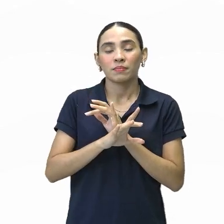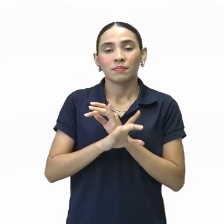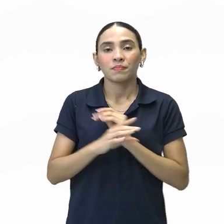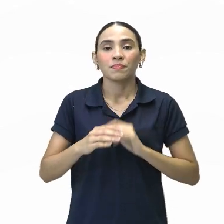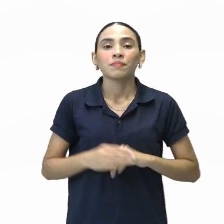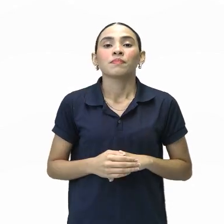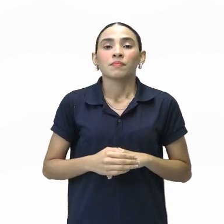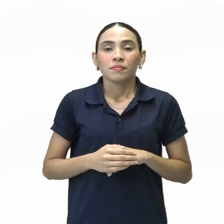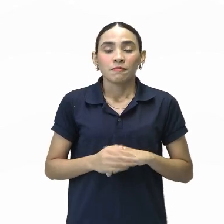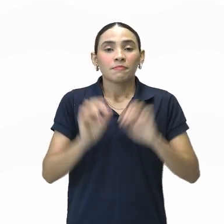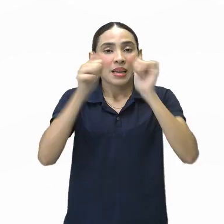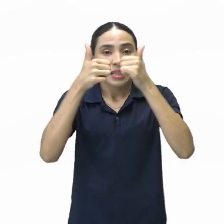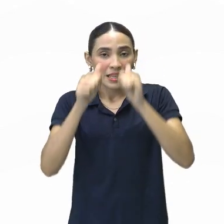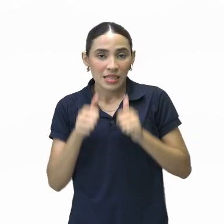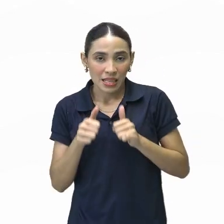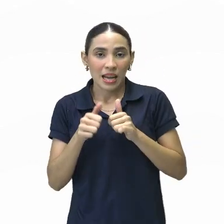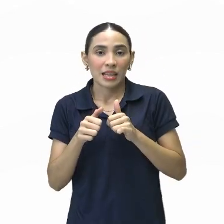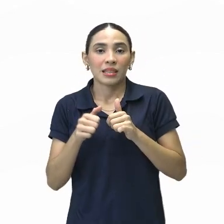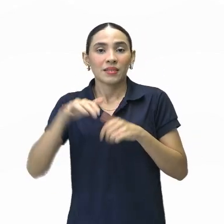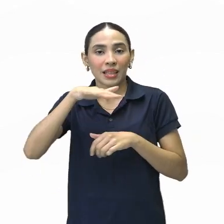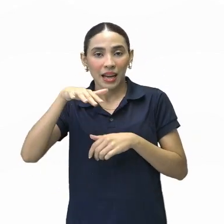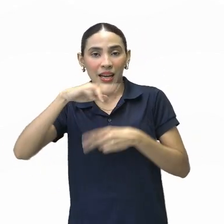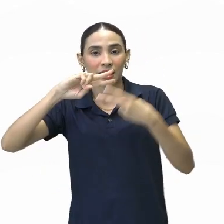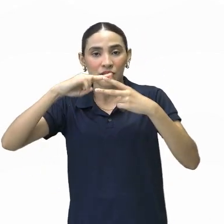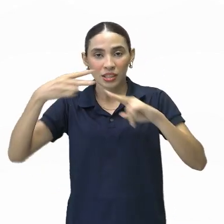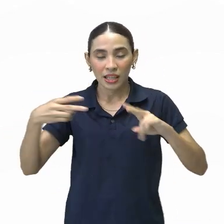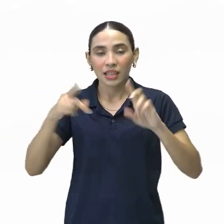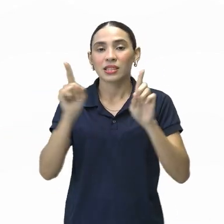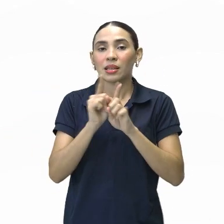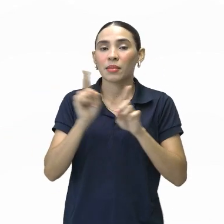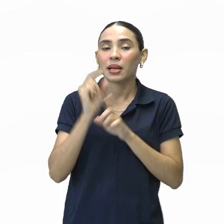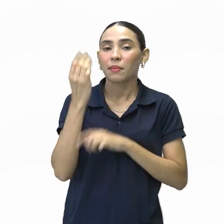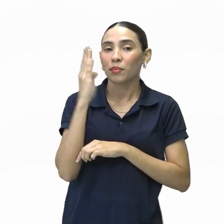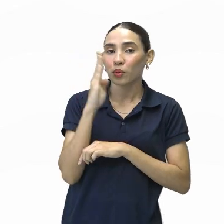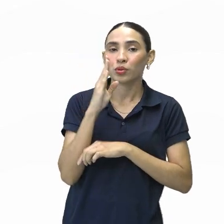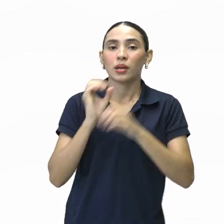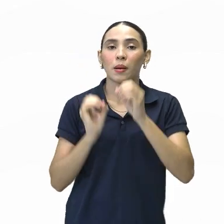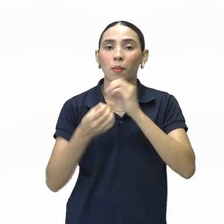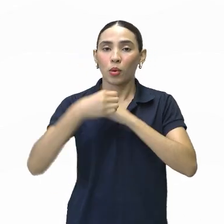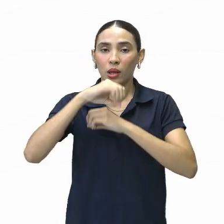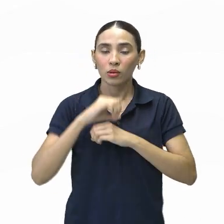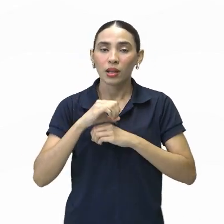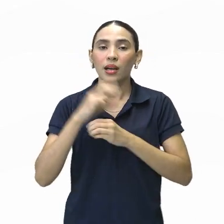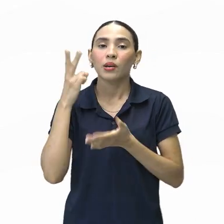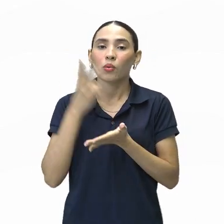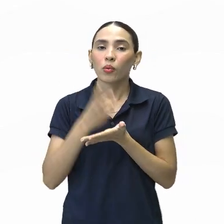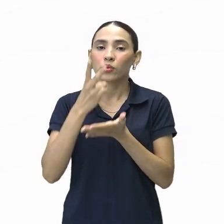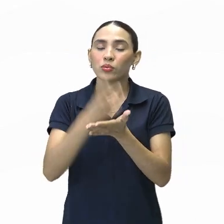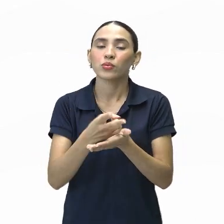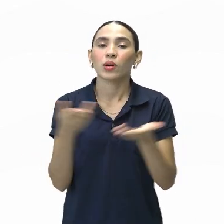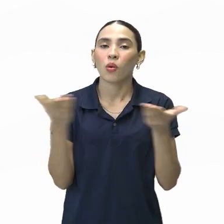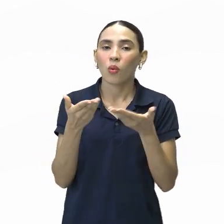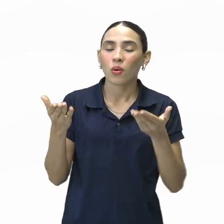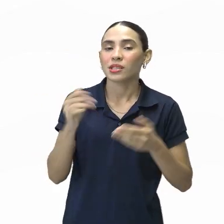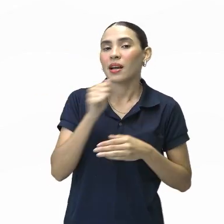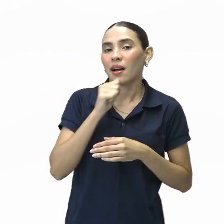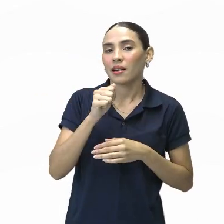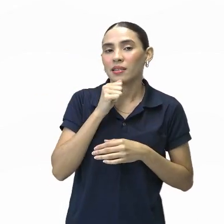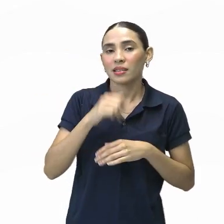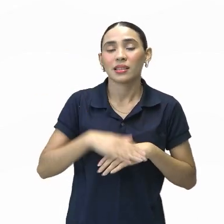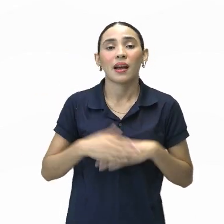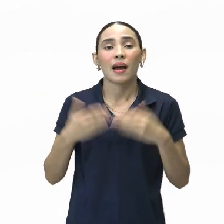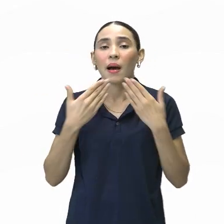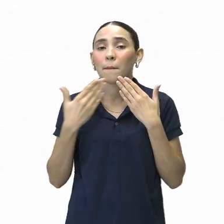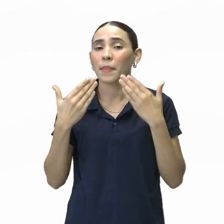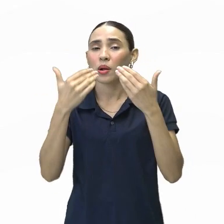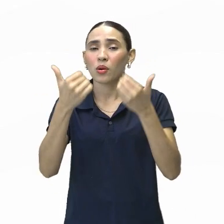foi refinada pela genética e pela biologia molecular e permanece hoje ainda como a